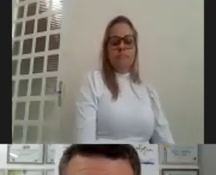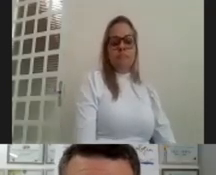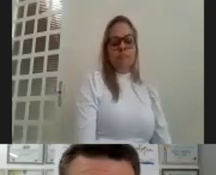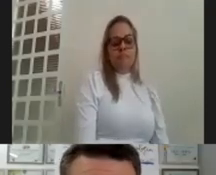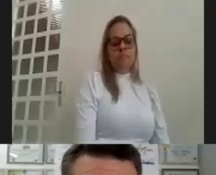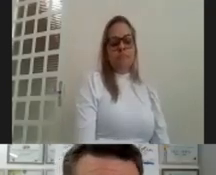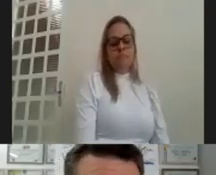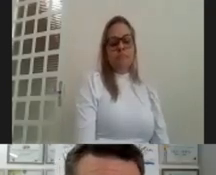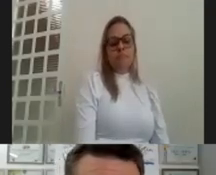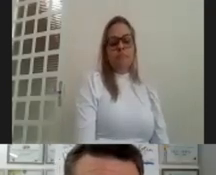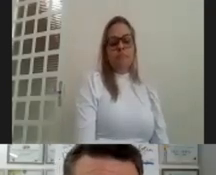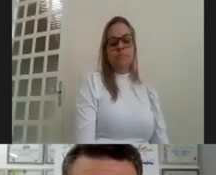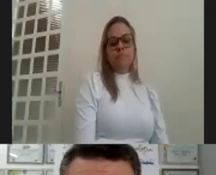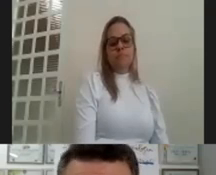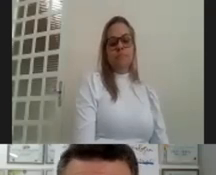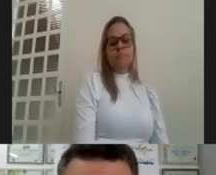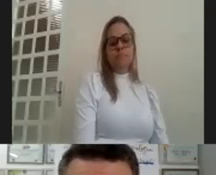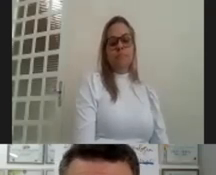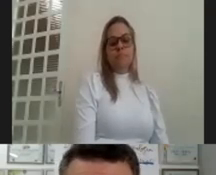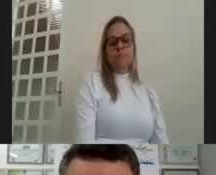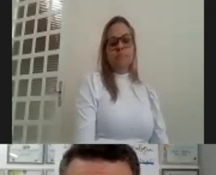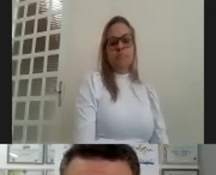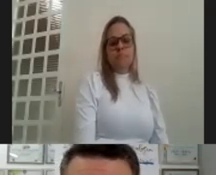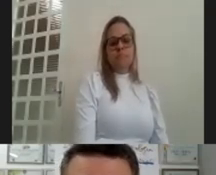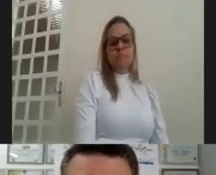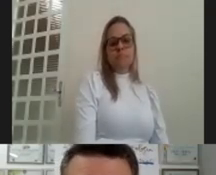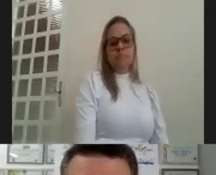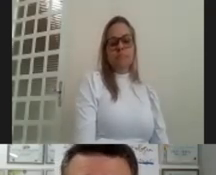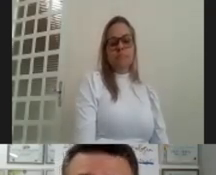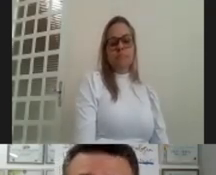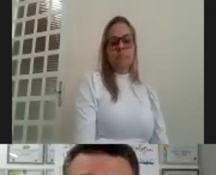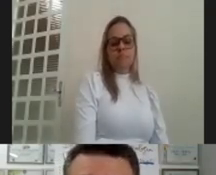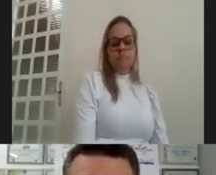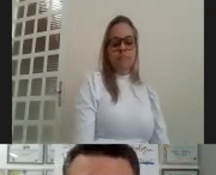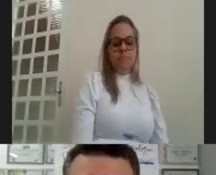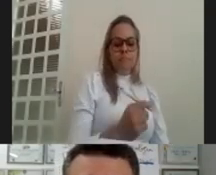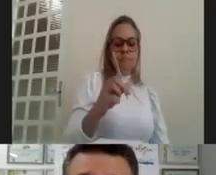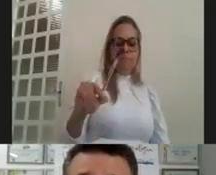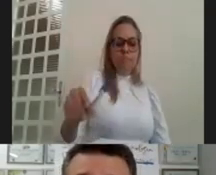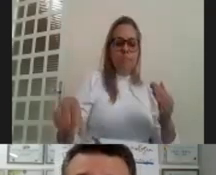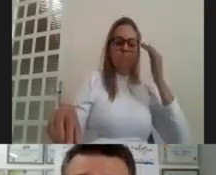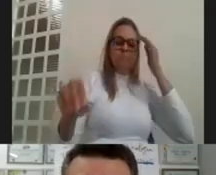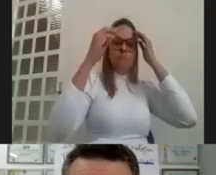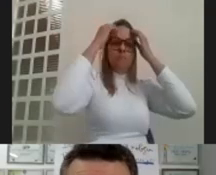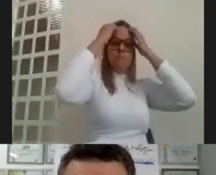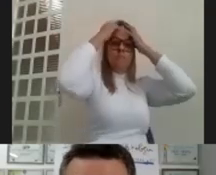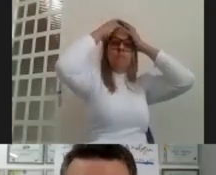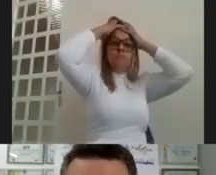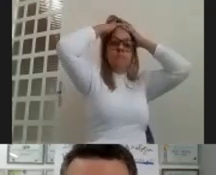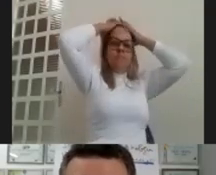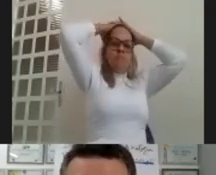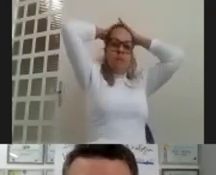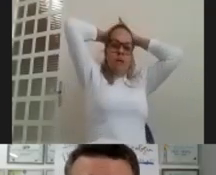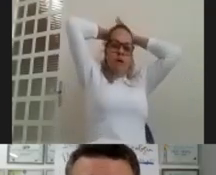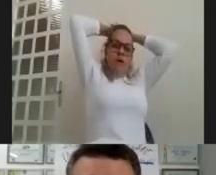Você tem um... Né, todos que vocês estão aqui têm uma pegada terapêutica, né? Mas você tem um... você tem